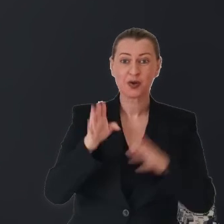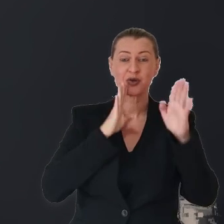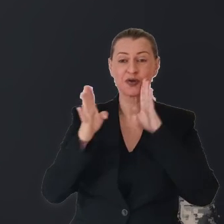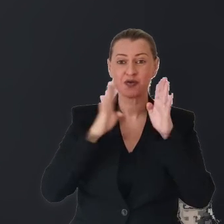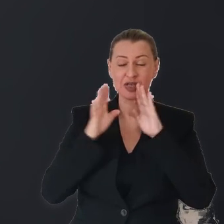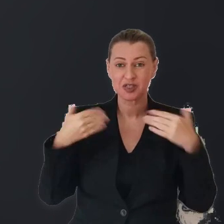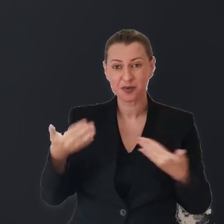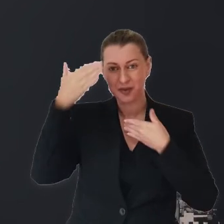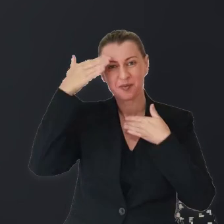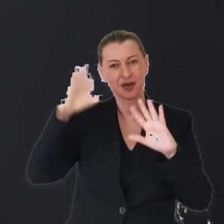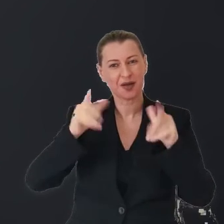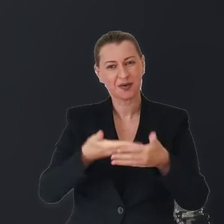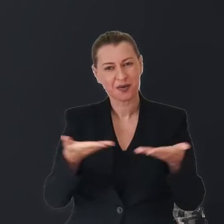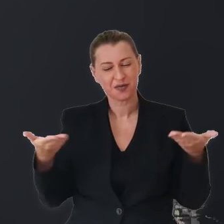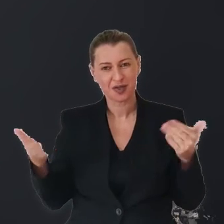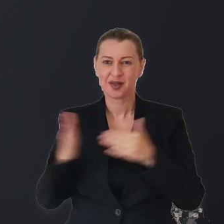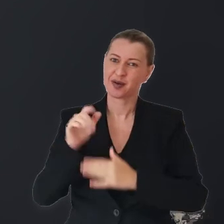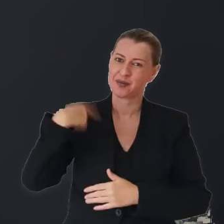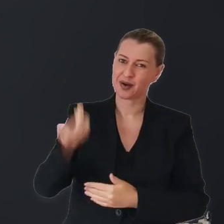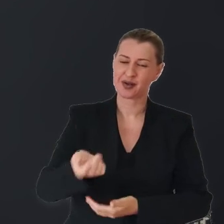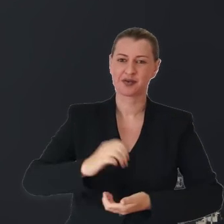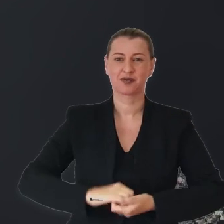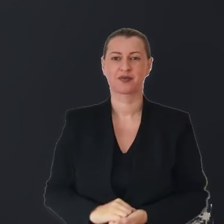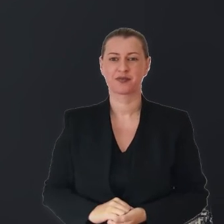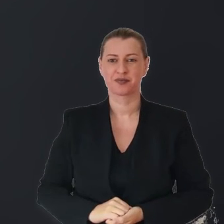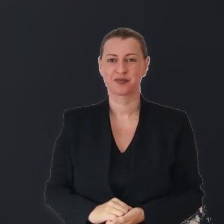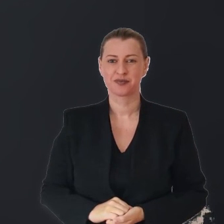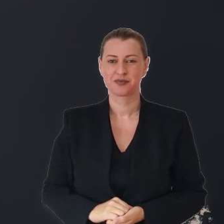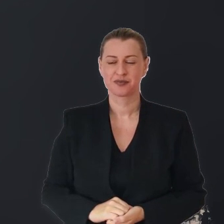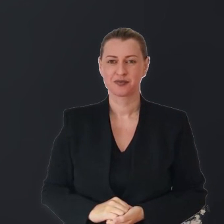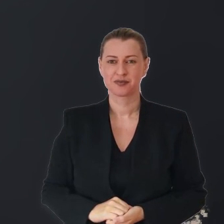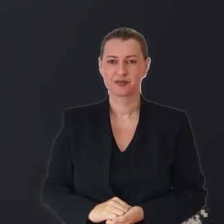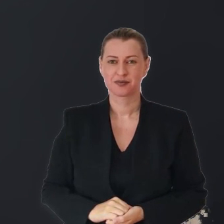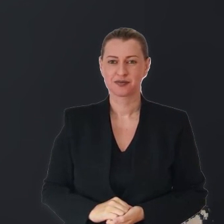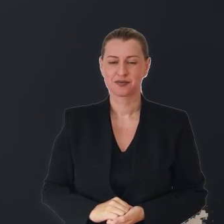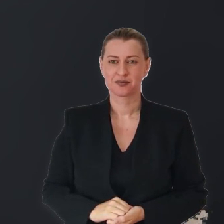facebook.com/podcaston Revista Fevale. Obrigado a todos e até a próxima.